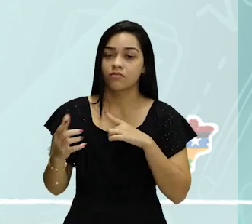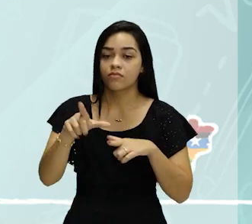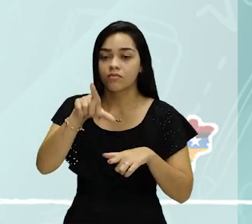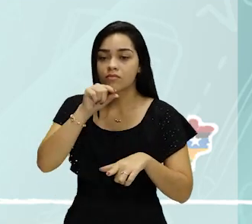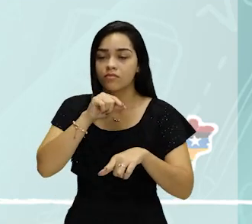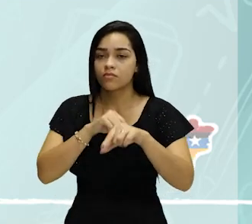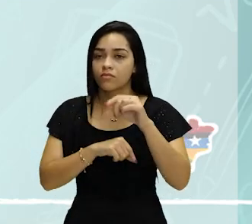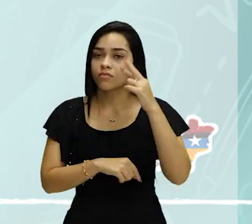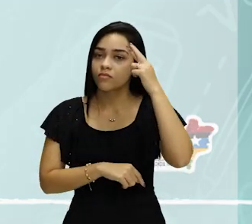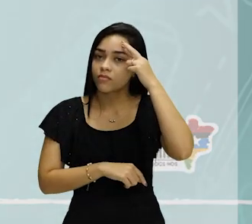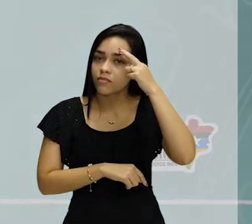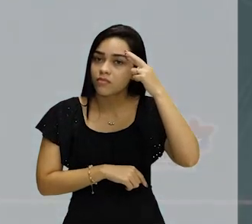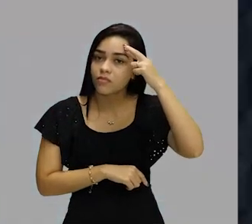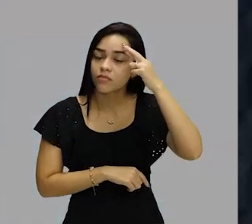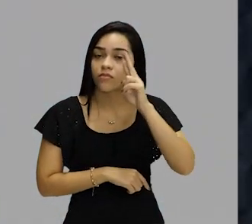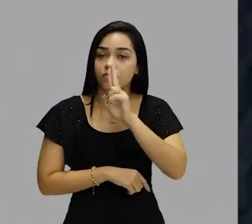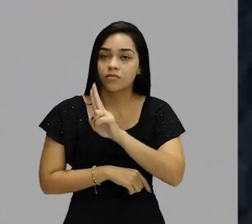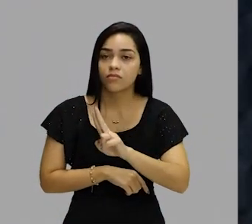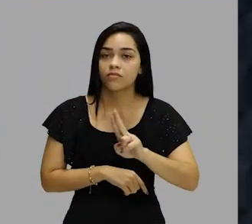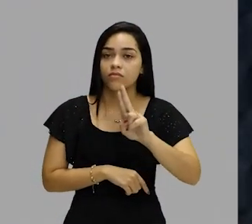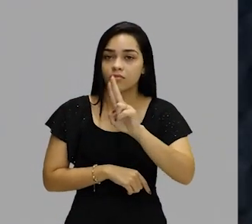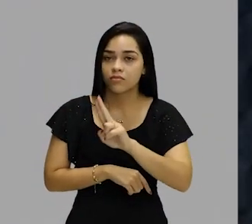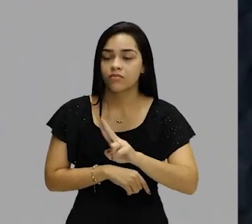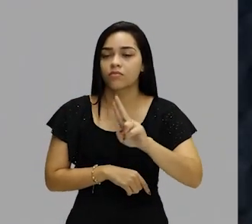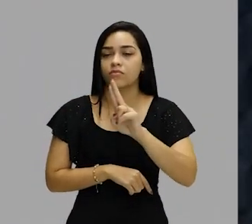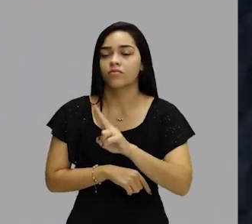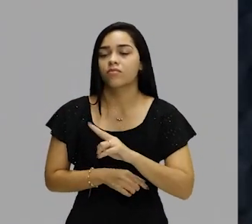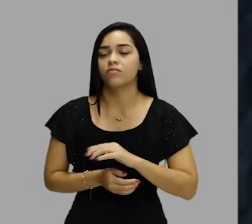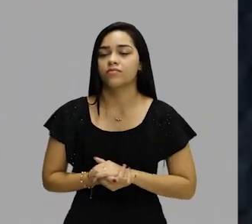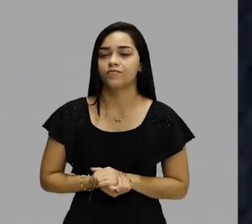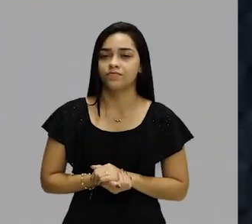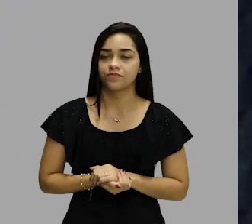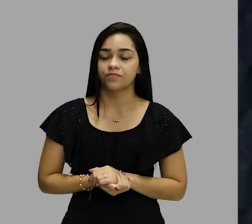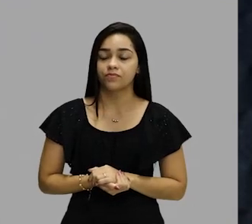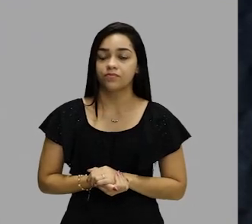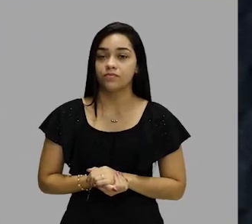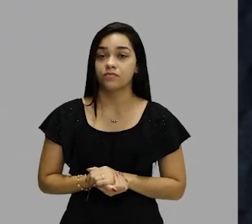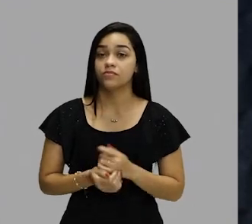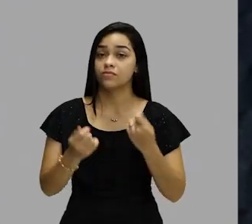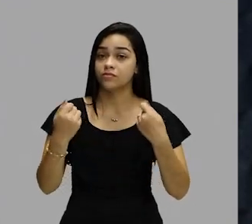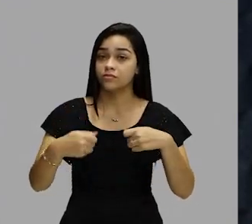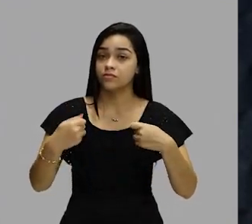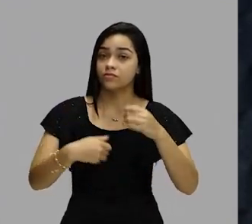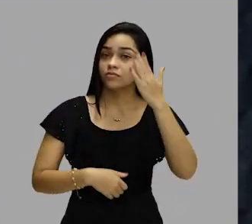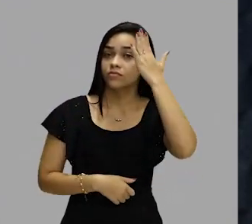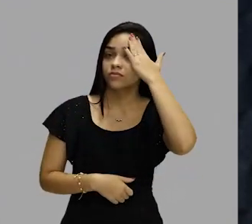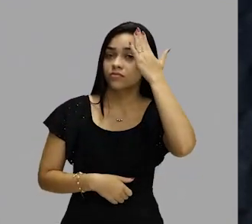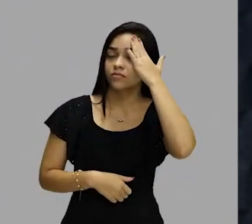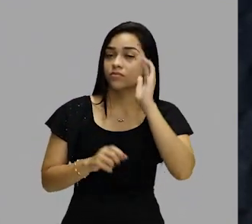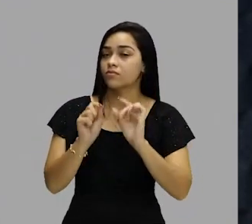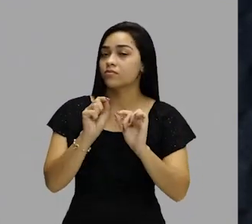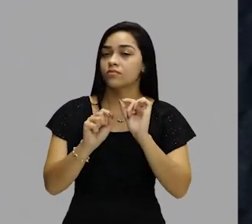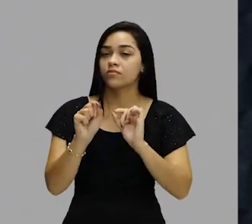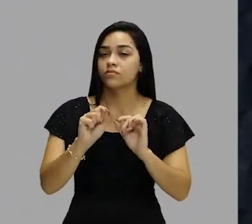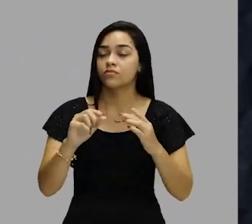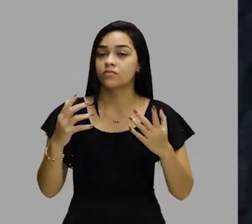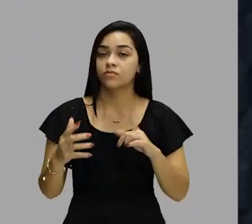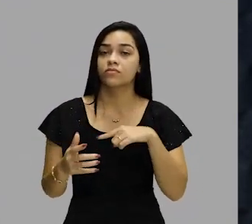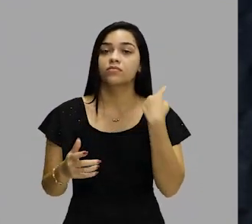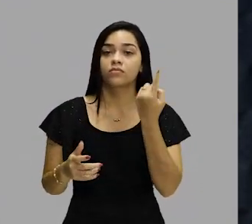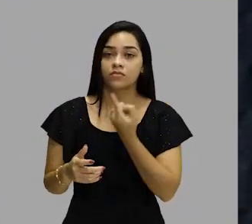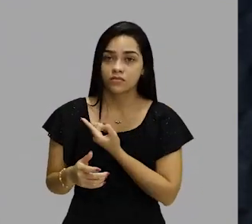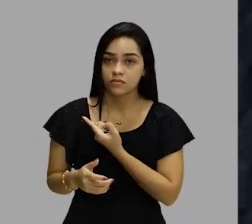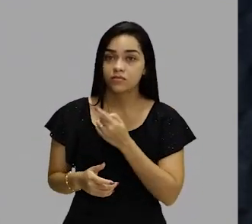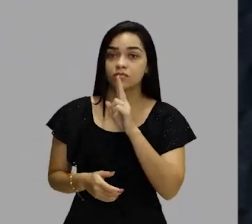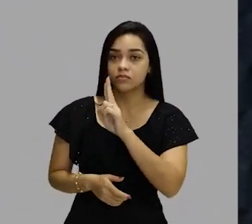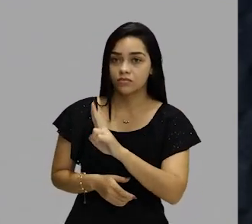de utilização dos recursos naturais. Primeira coisa que nós devemos entender é que se nós usufruímos dos